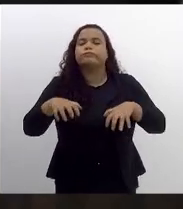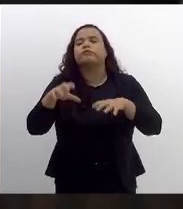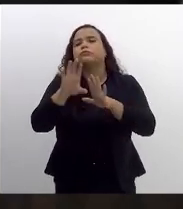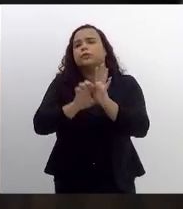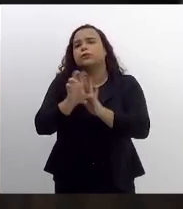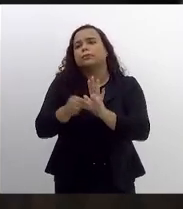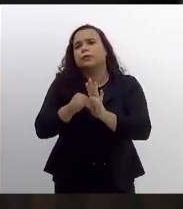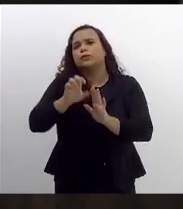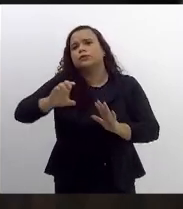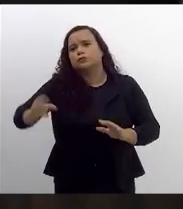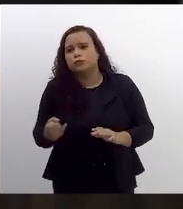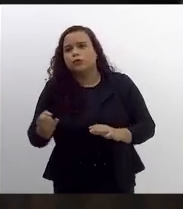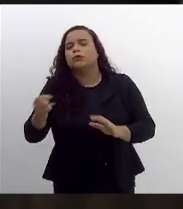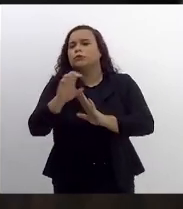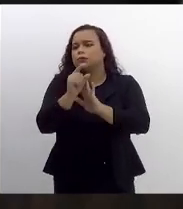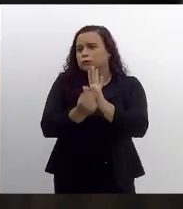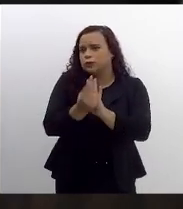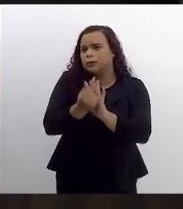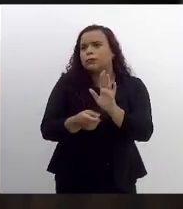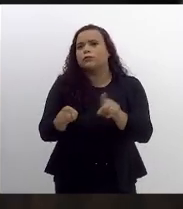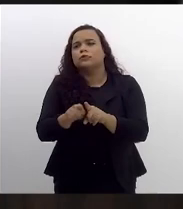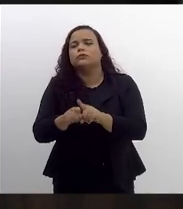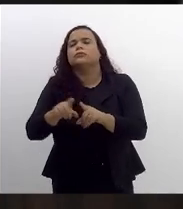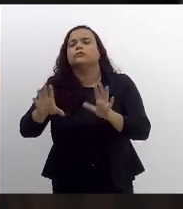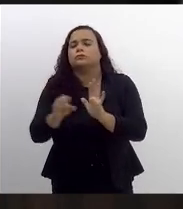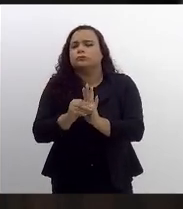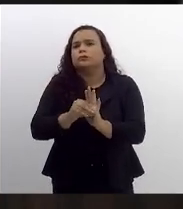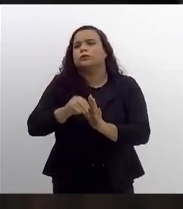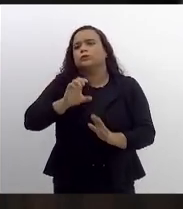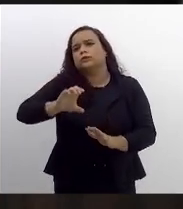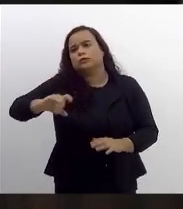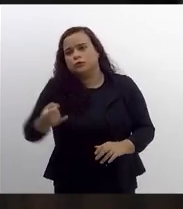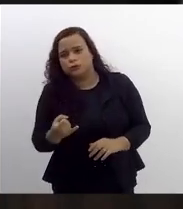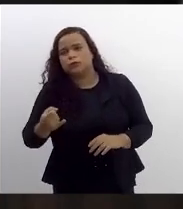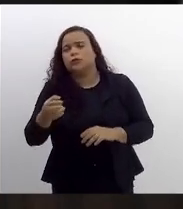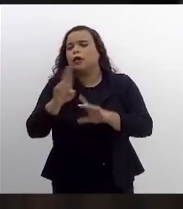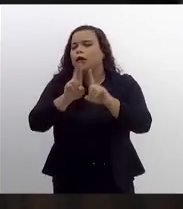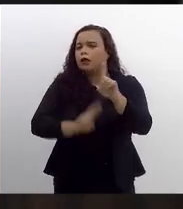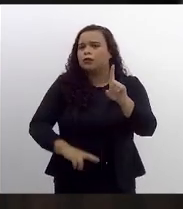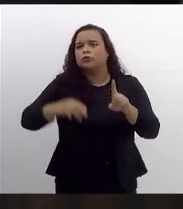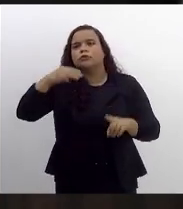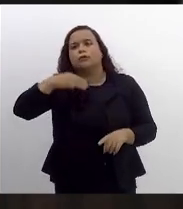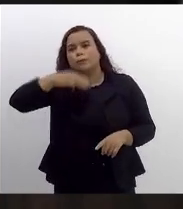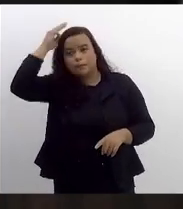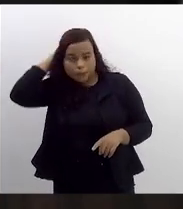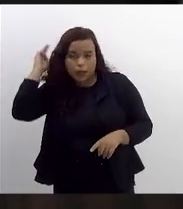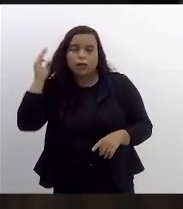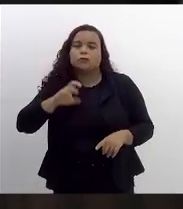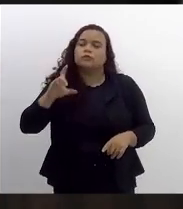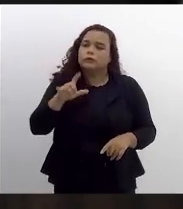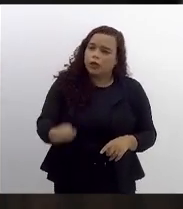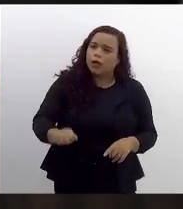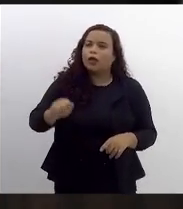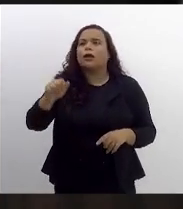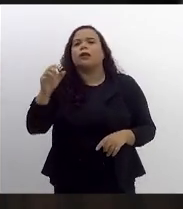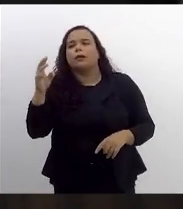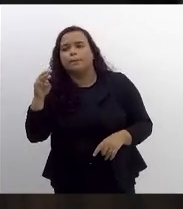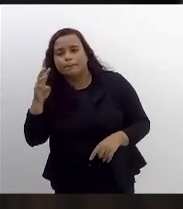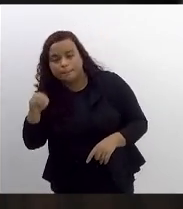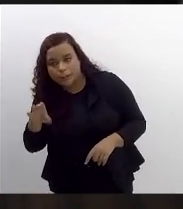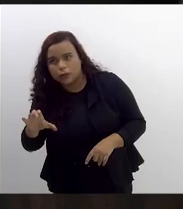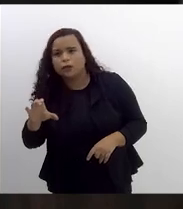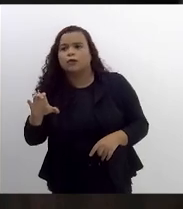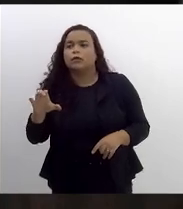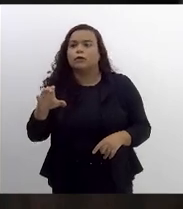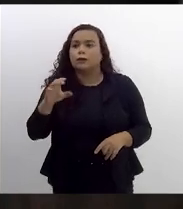Quase meio da ccj relatores deputados mas Pacheco Célia Jordão mas partiu cabo de mim mas canela